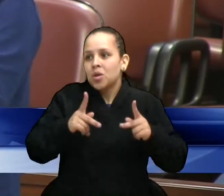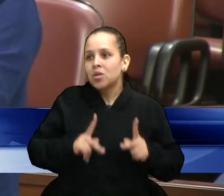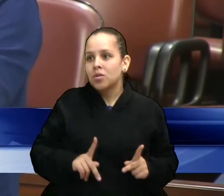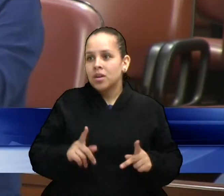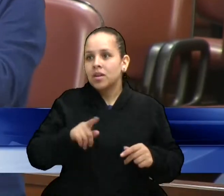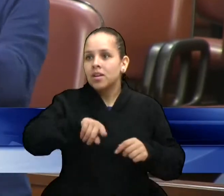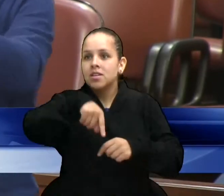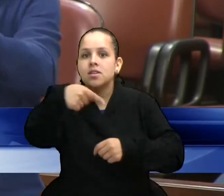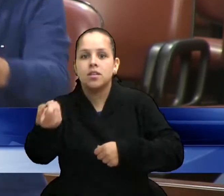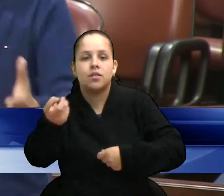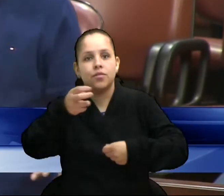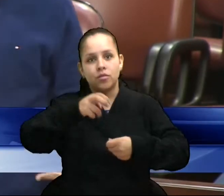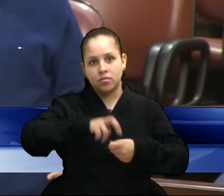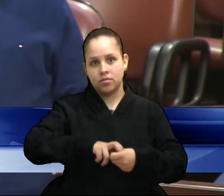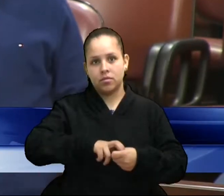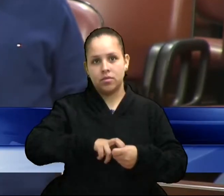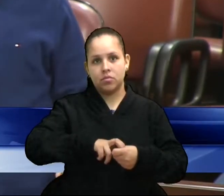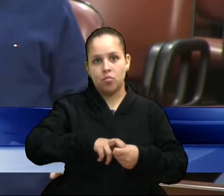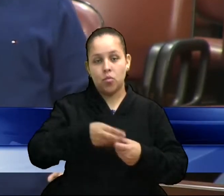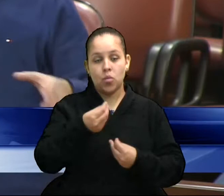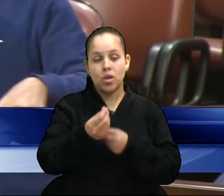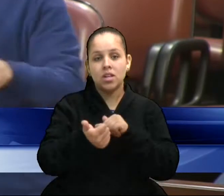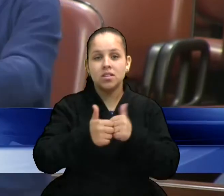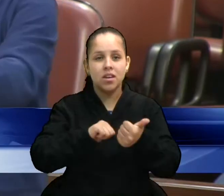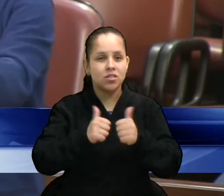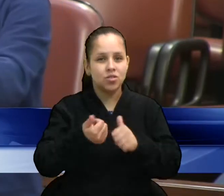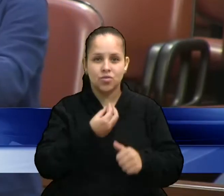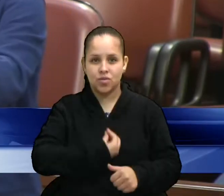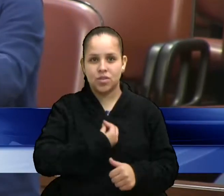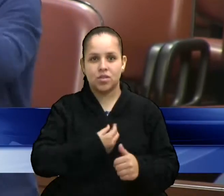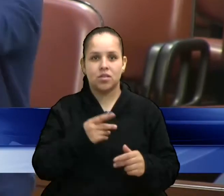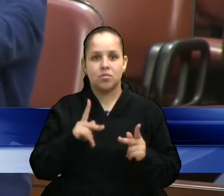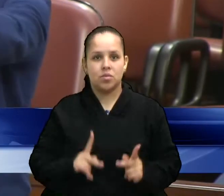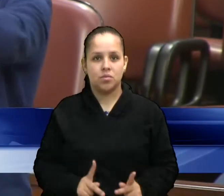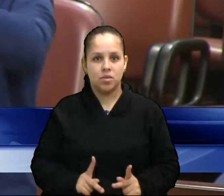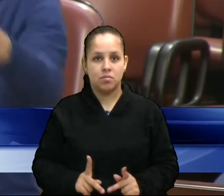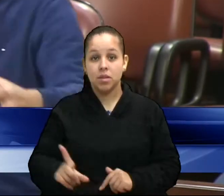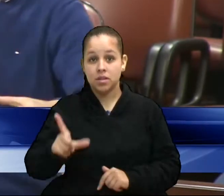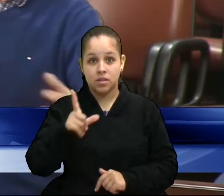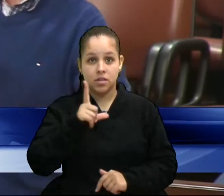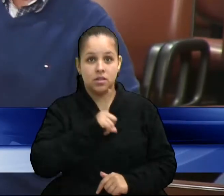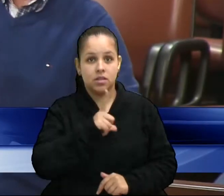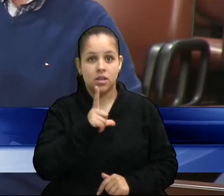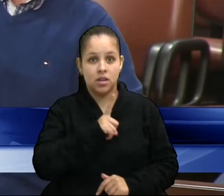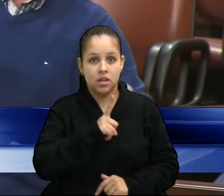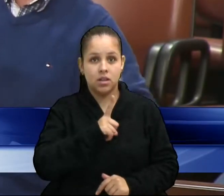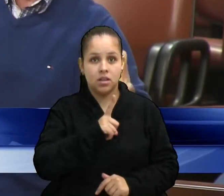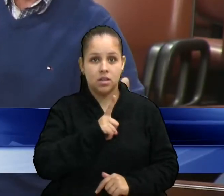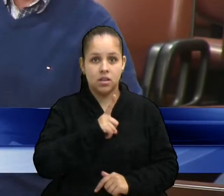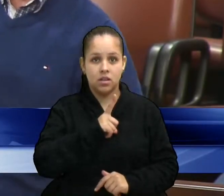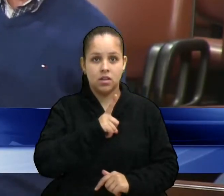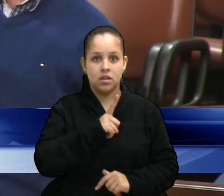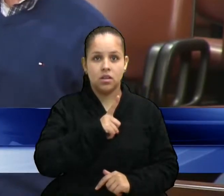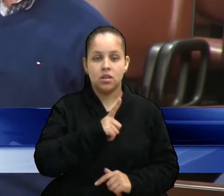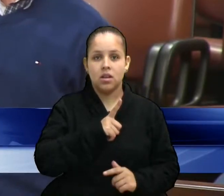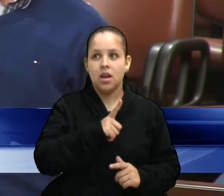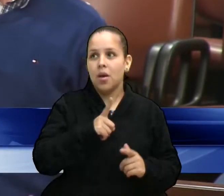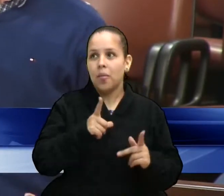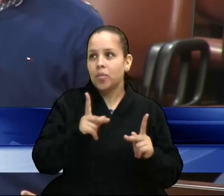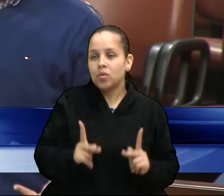de dar condições de qualidade de vida das pessoas. Porém, temos um sistema que quem opera quer melhorar e não tem conseguido